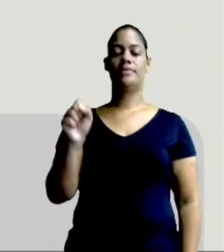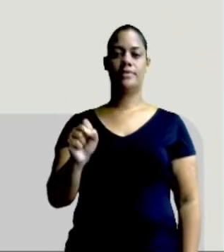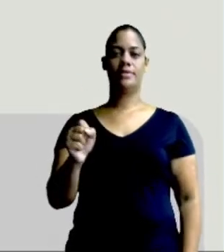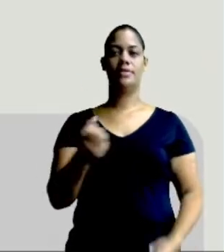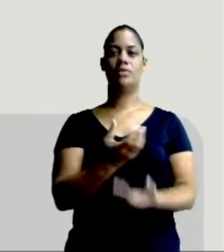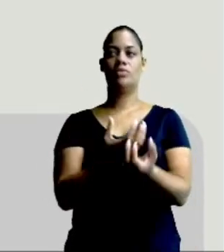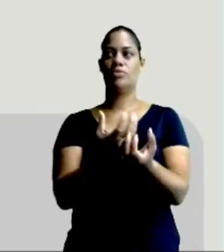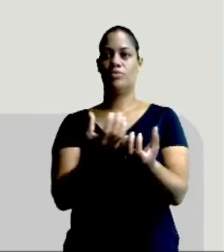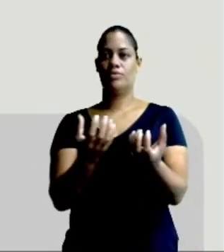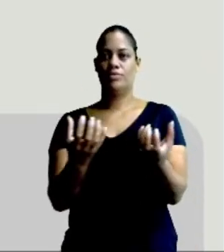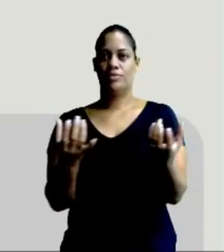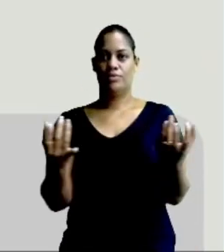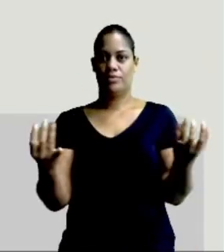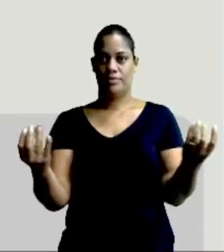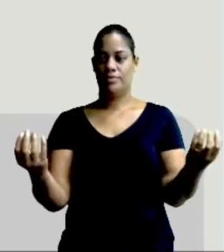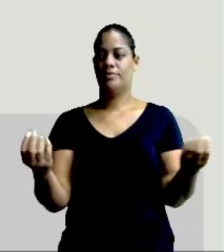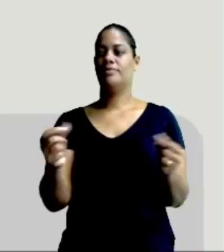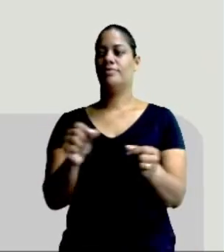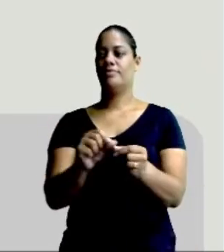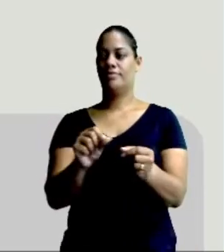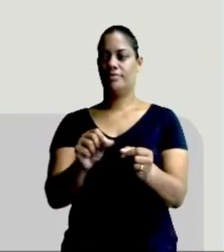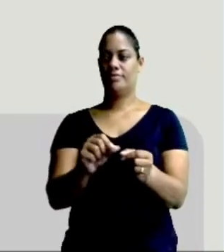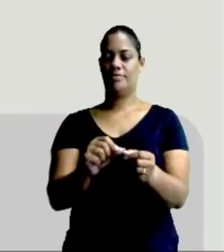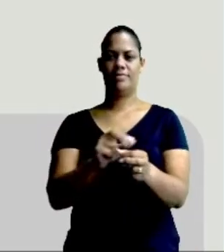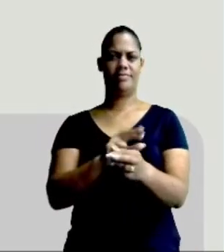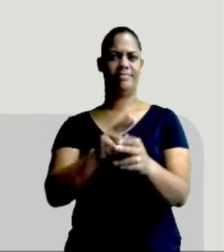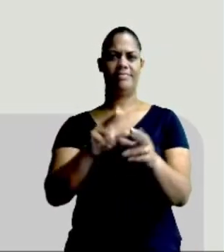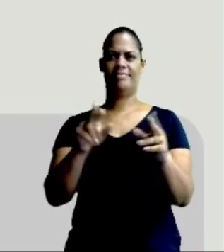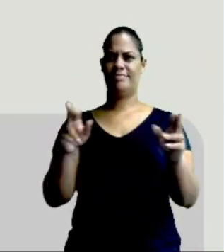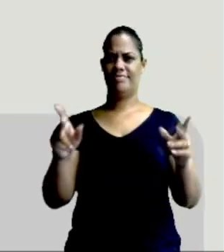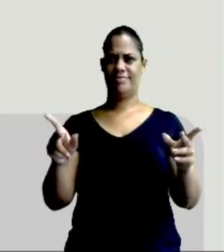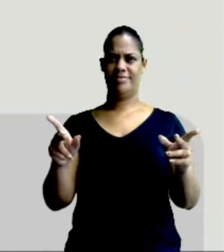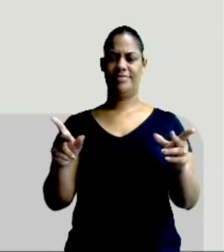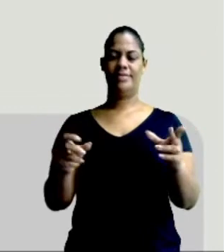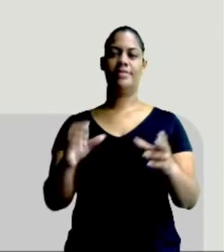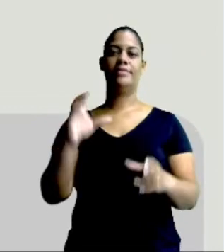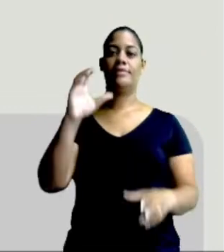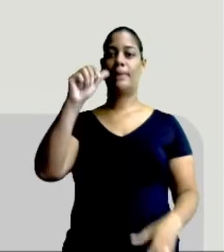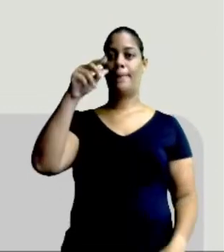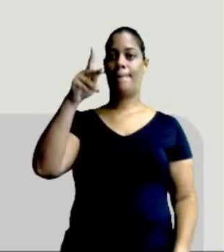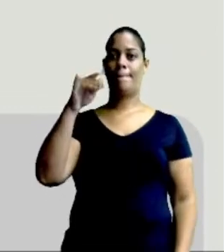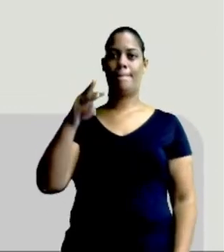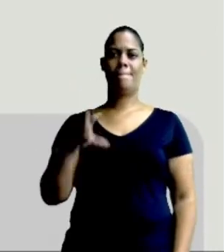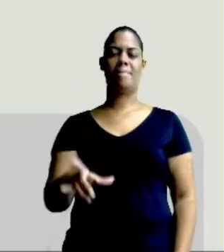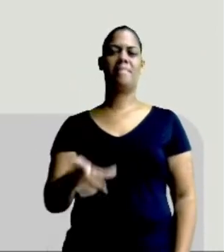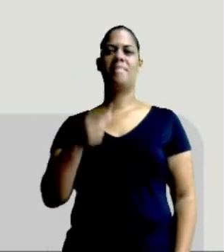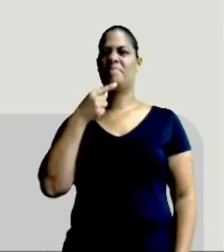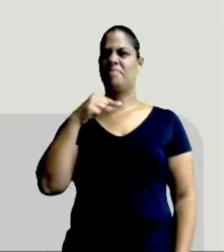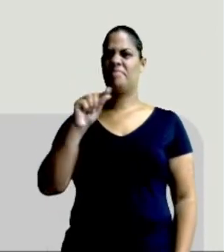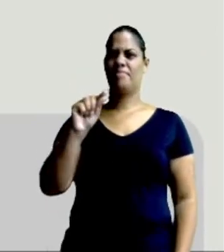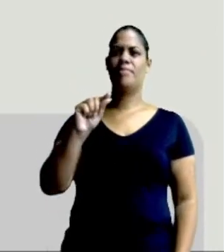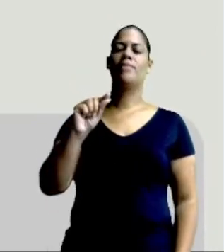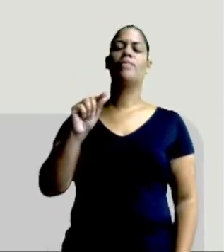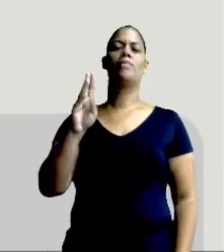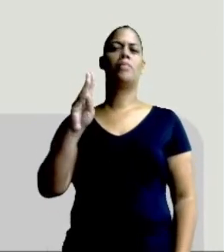grama rasteira, onde predominam vários tipos de capim, como barba de